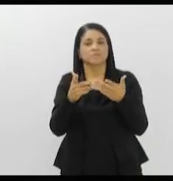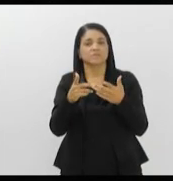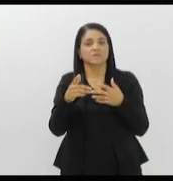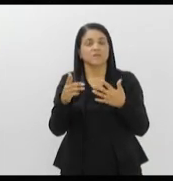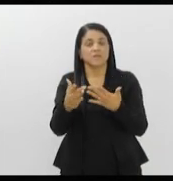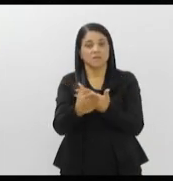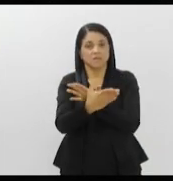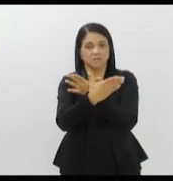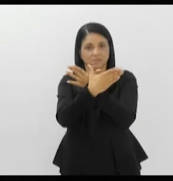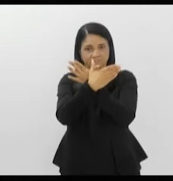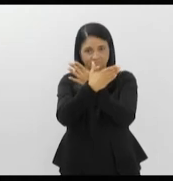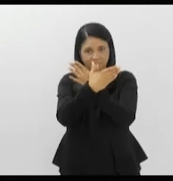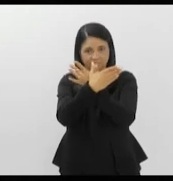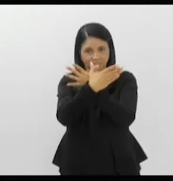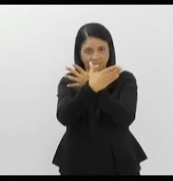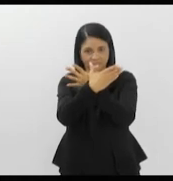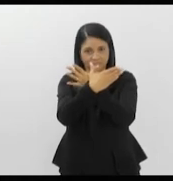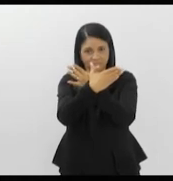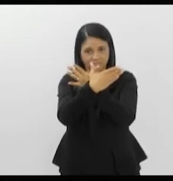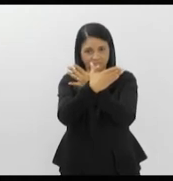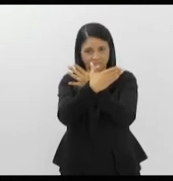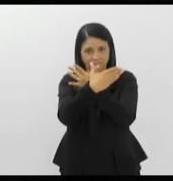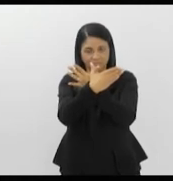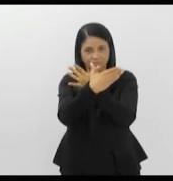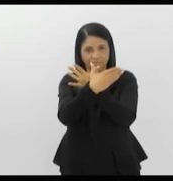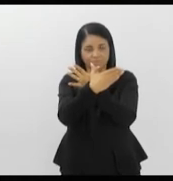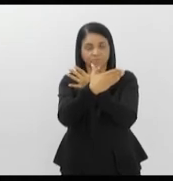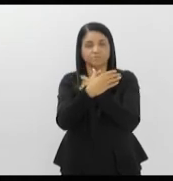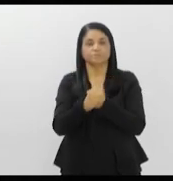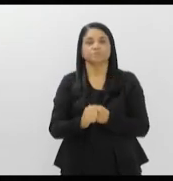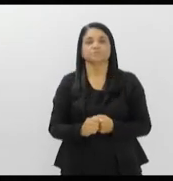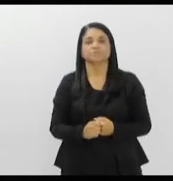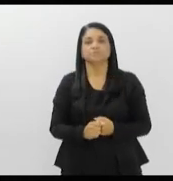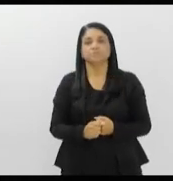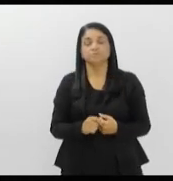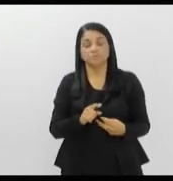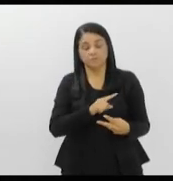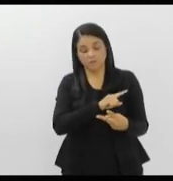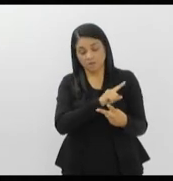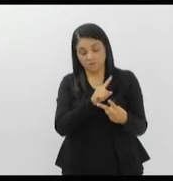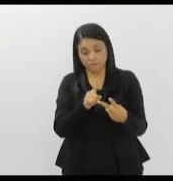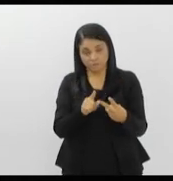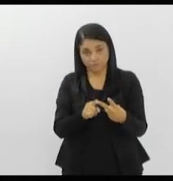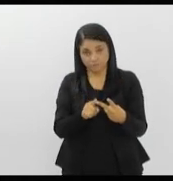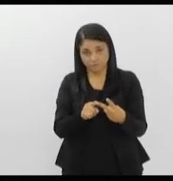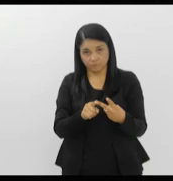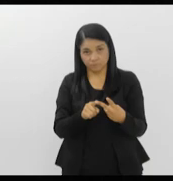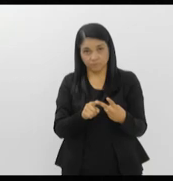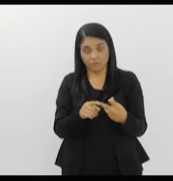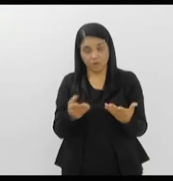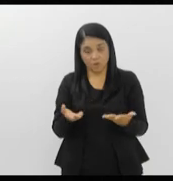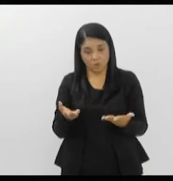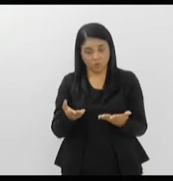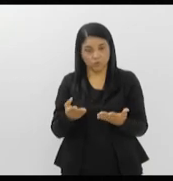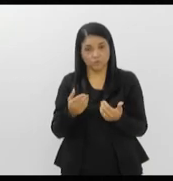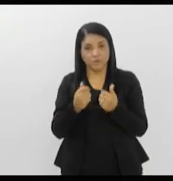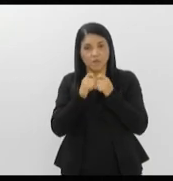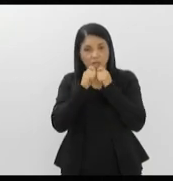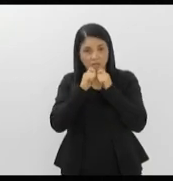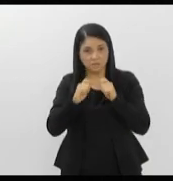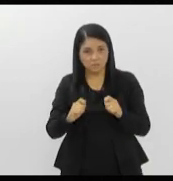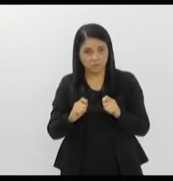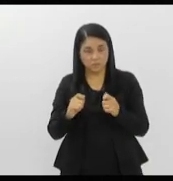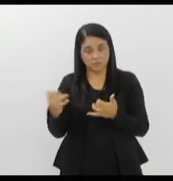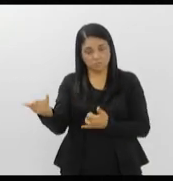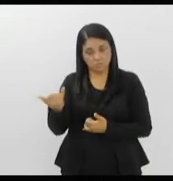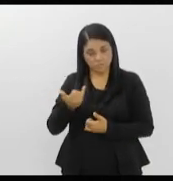Cristo Redentor. Então, essa é a primeira notícia. E hoje, minha assessoria me